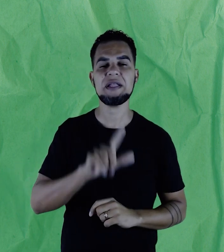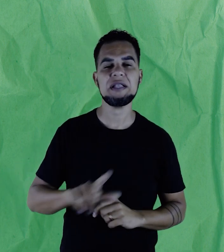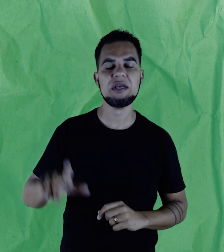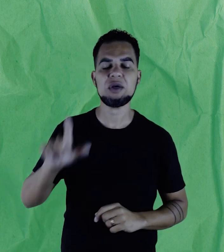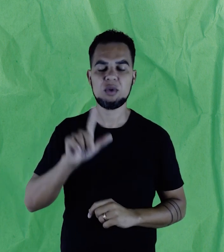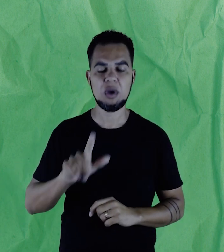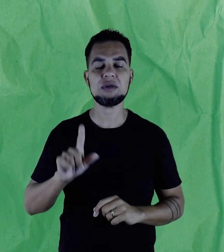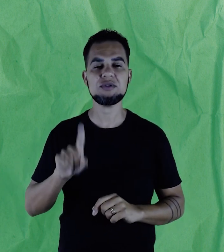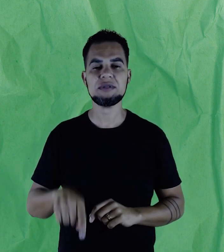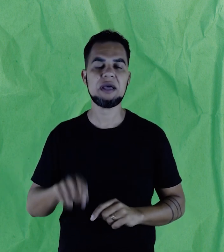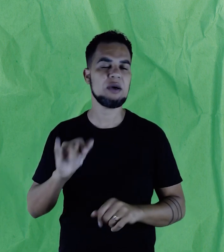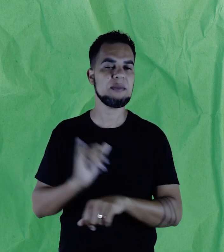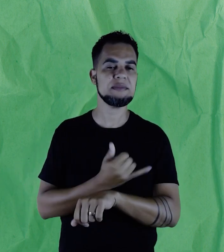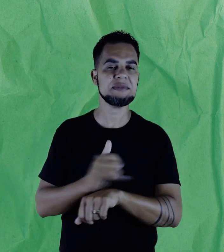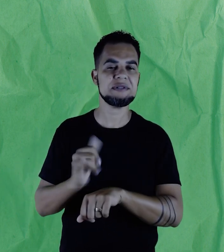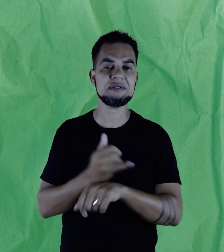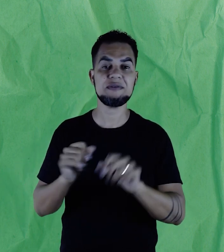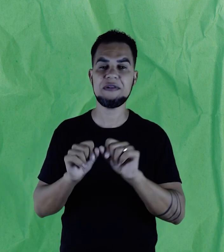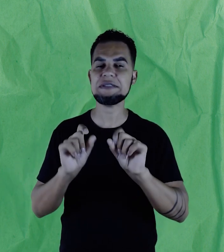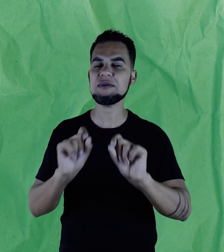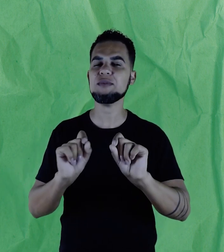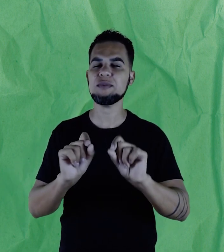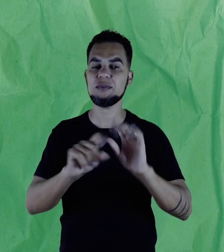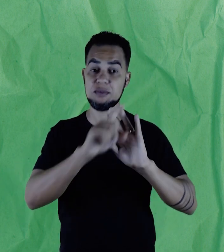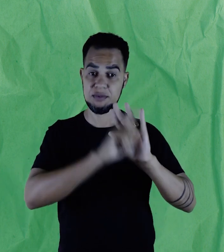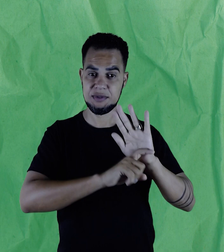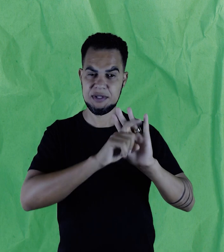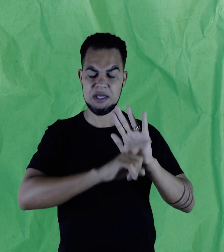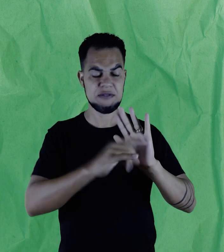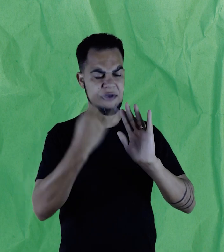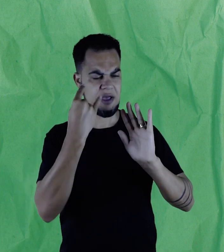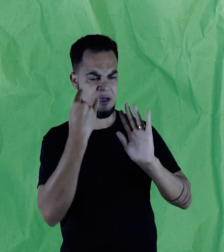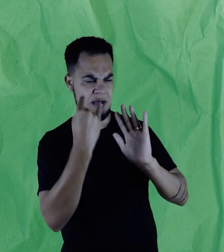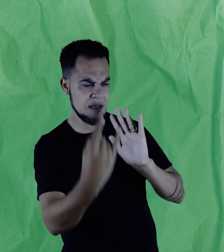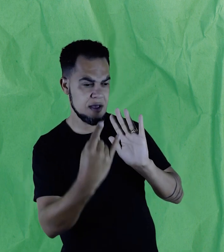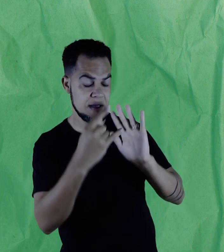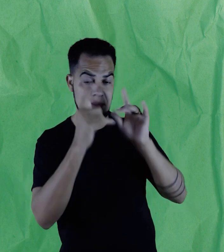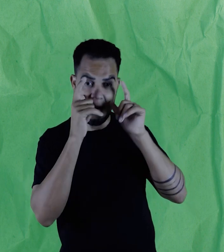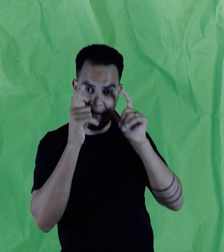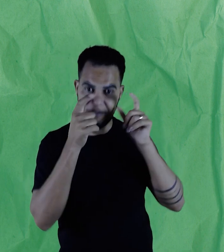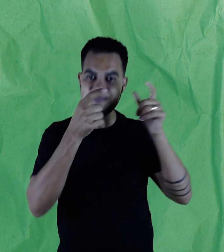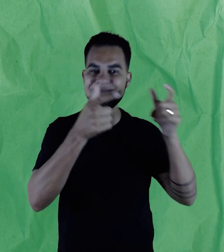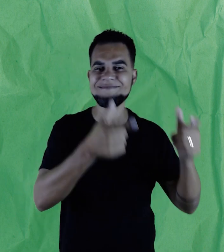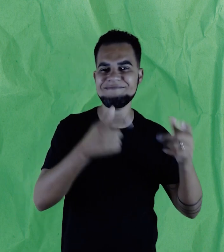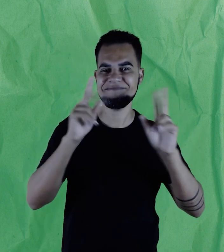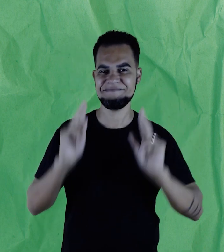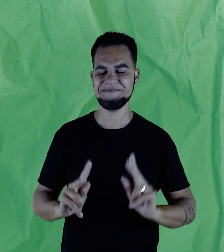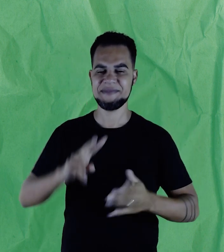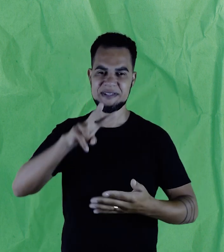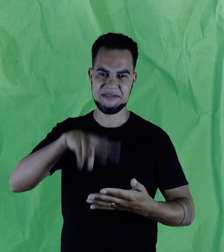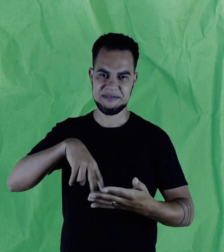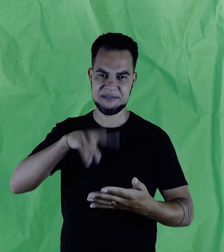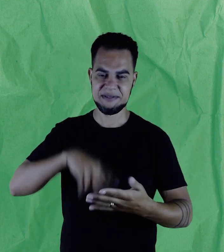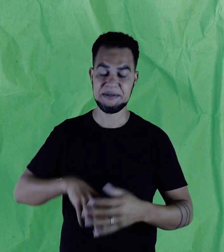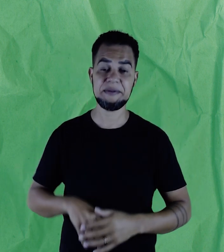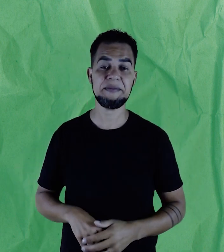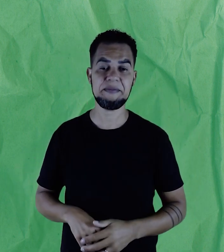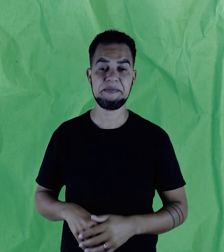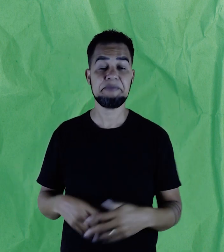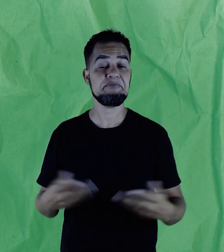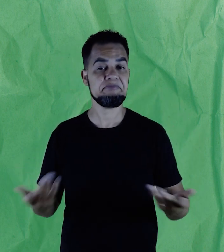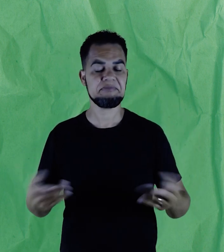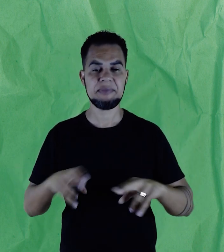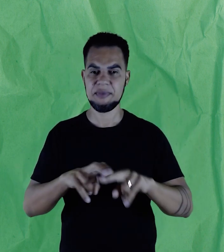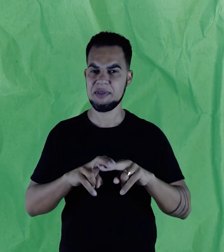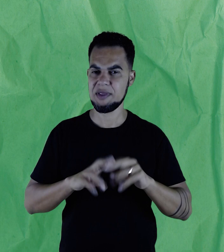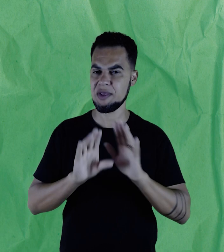recurso explorado para tornar o texto mais atraente, com isso conquistar a atenção e o agrado dos interlocutores. Em cima desse